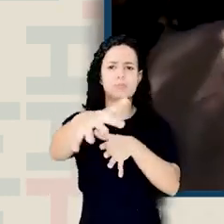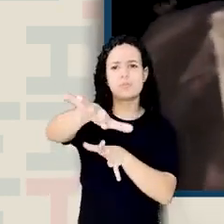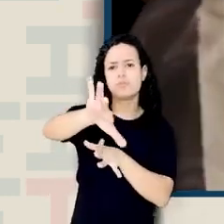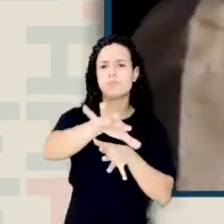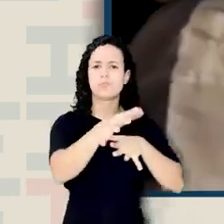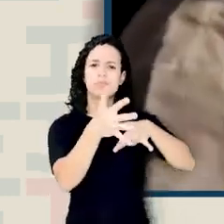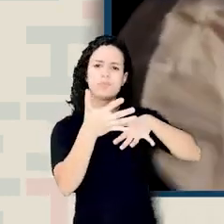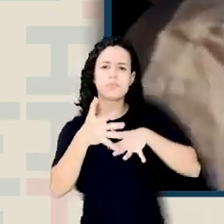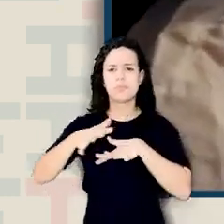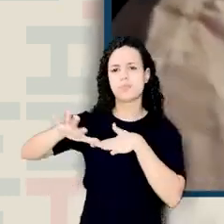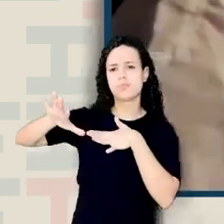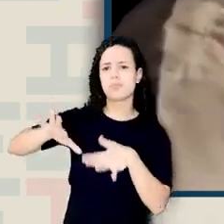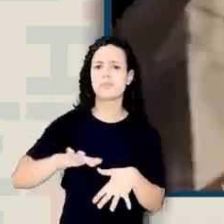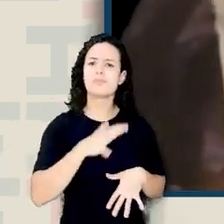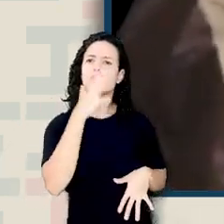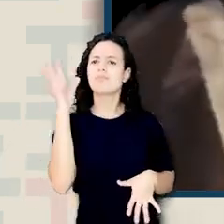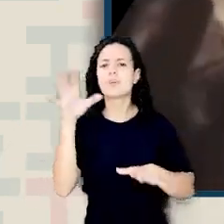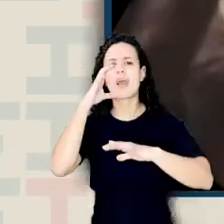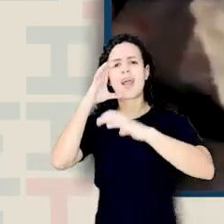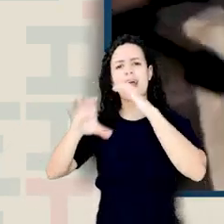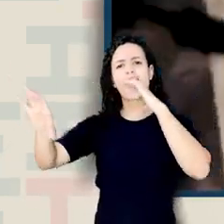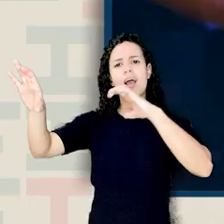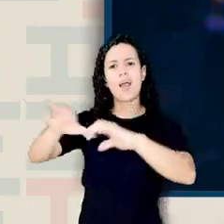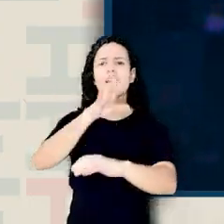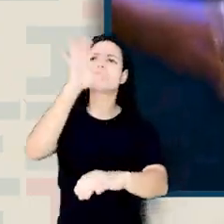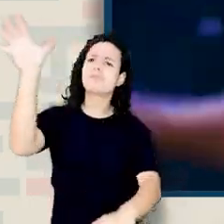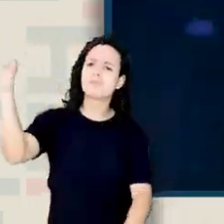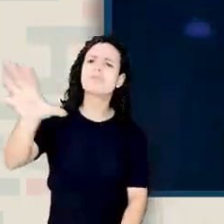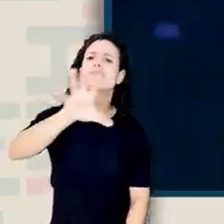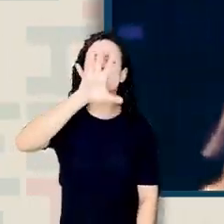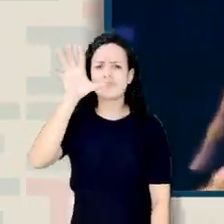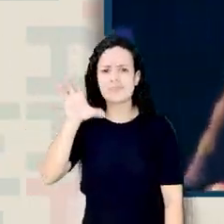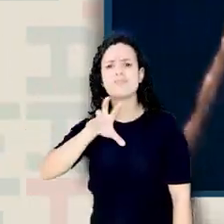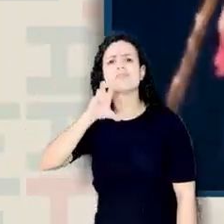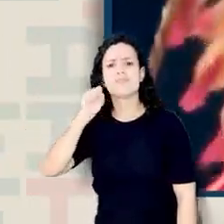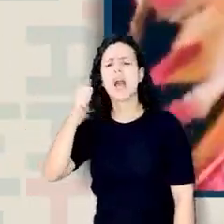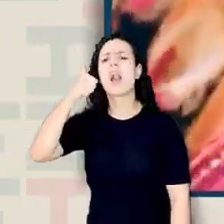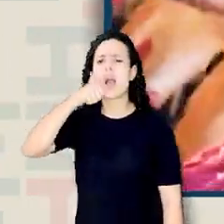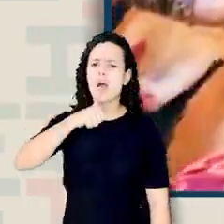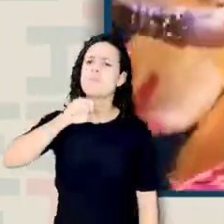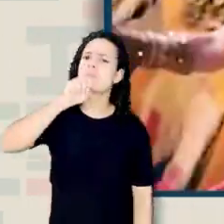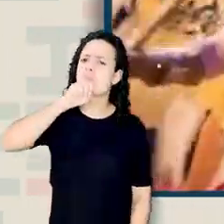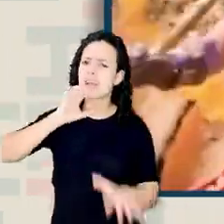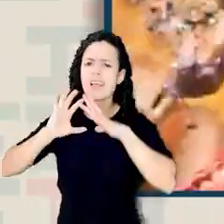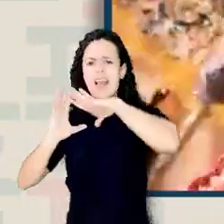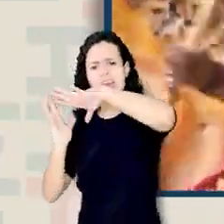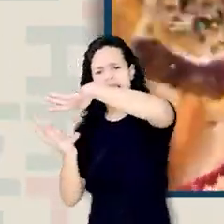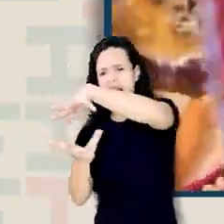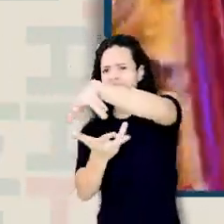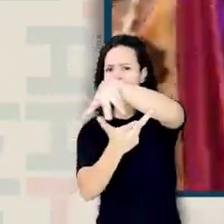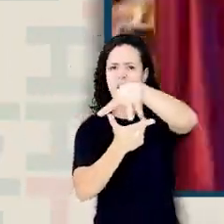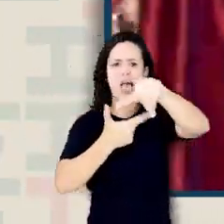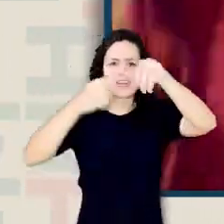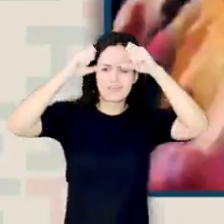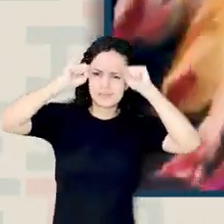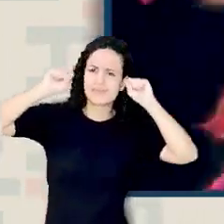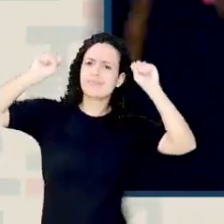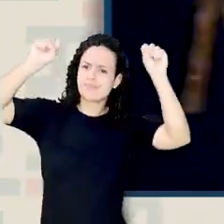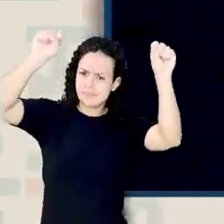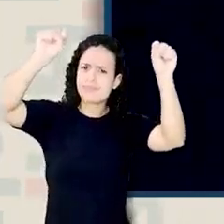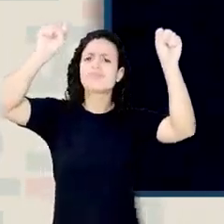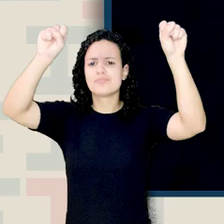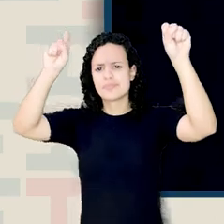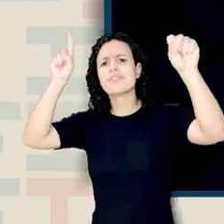ouvindo a canção da cor. É a mãe da terra inteira chamando